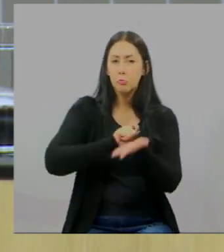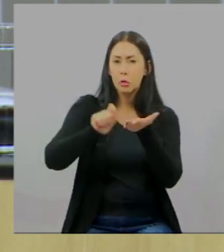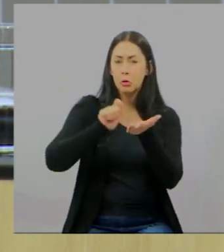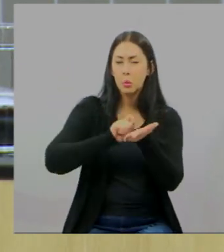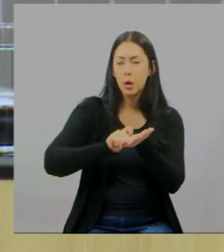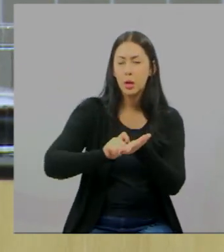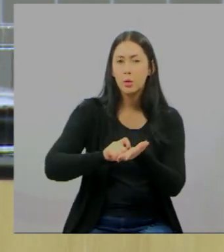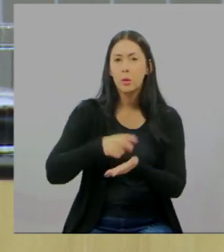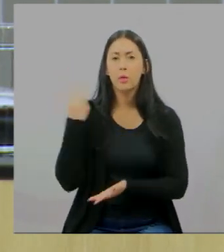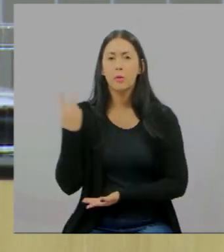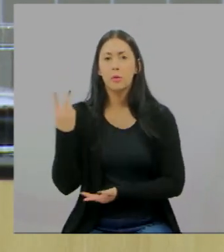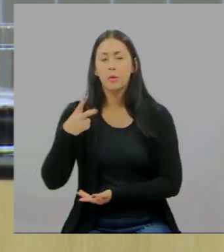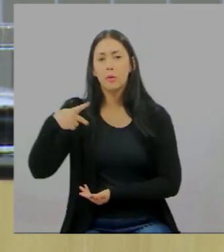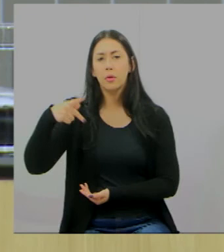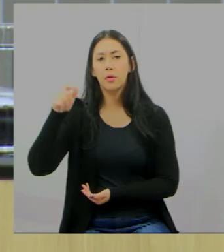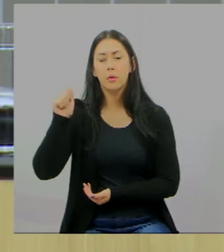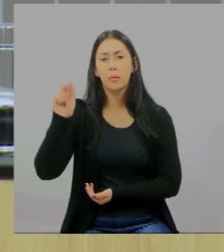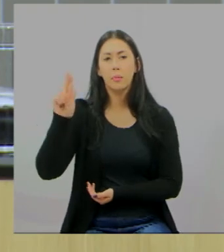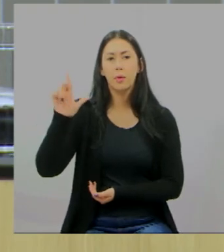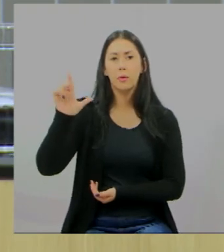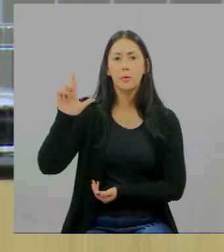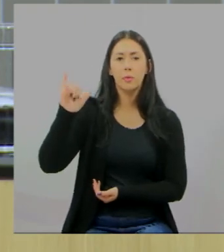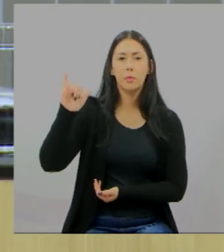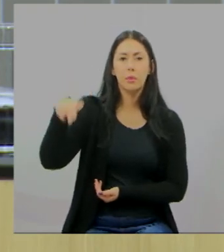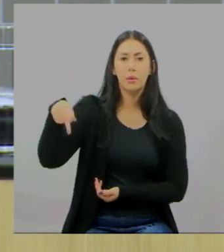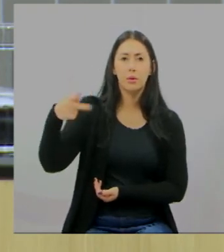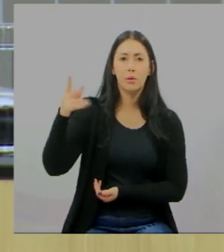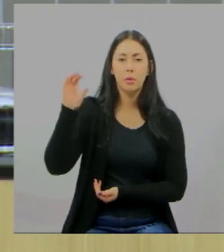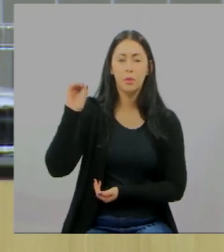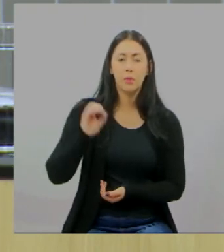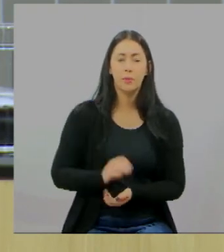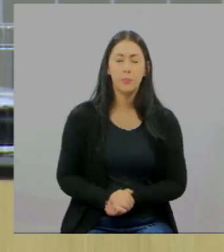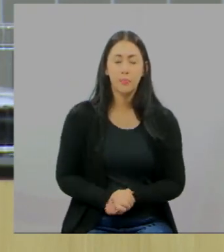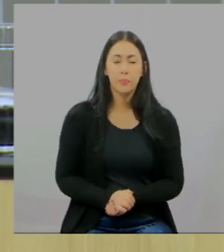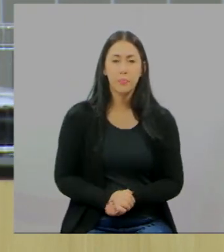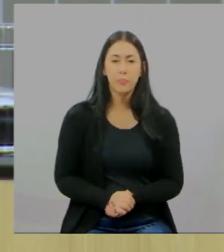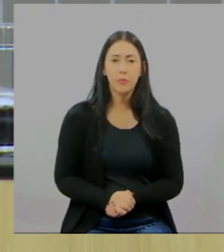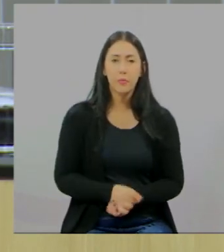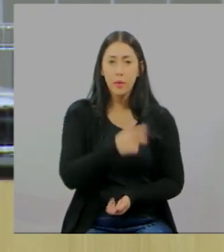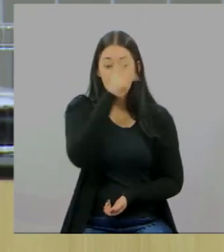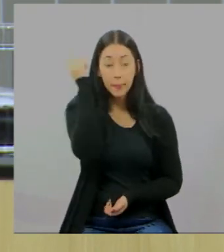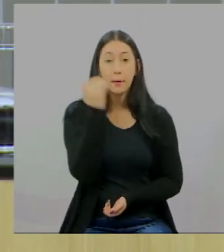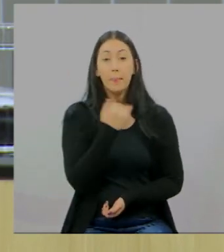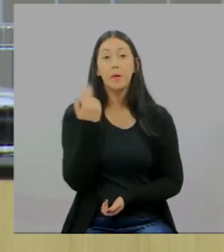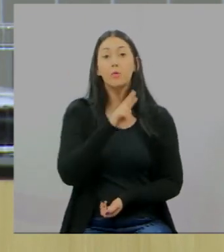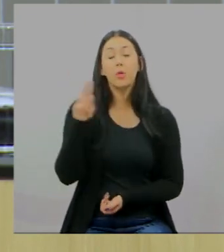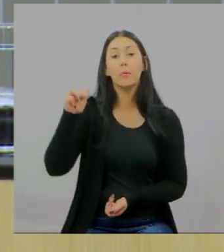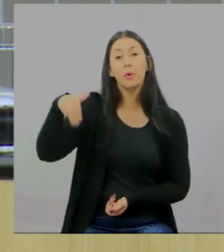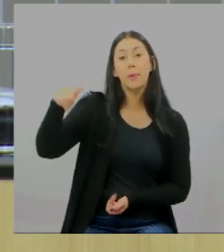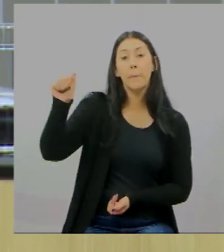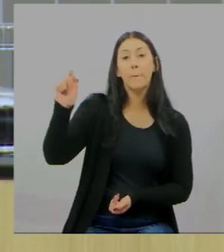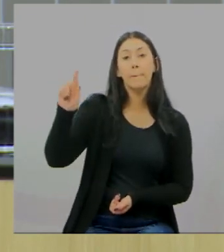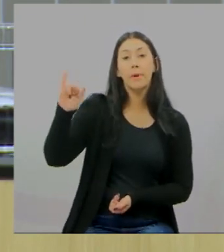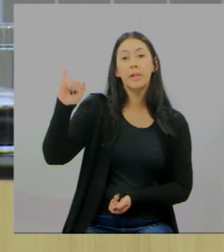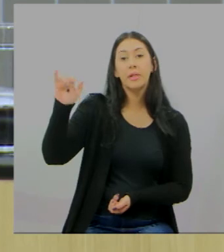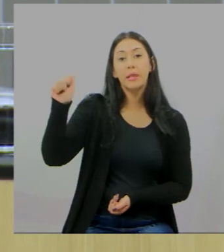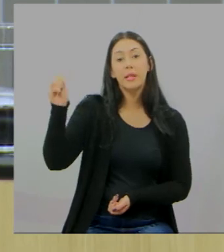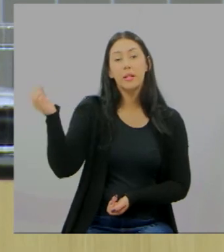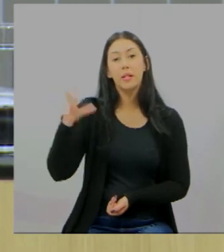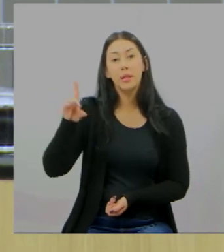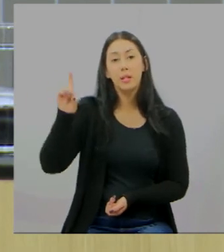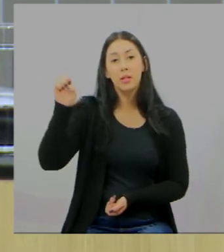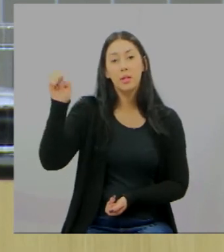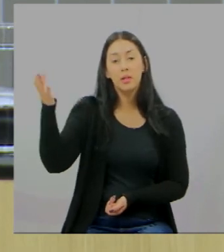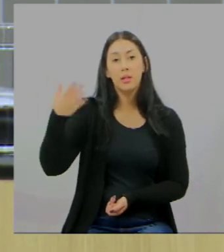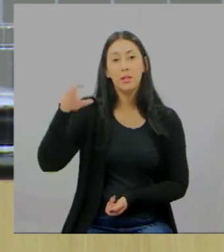formulado pelo vereador Paulinho dos Condutores. Votos de pesar de Maria de Siqueira